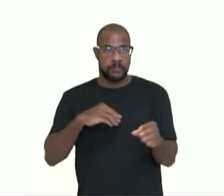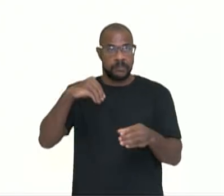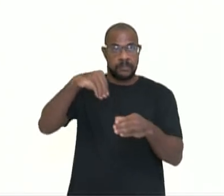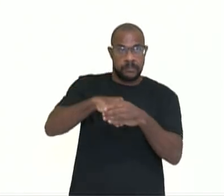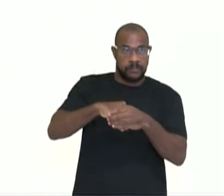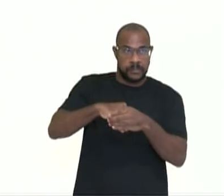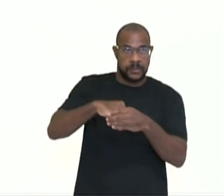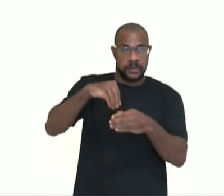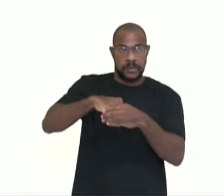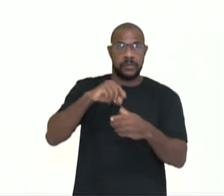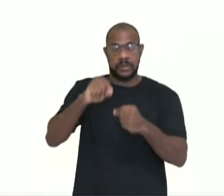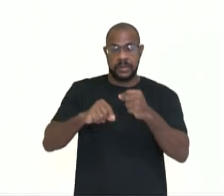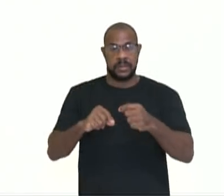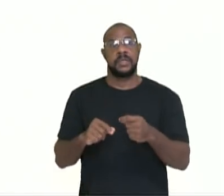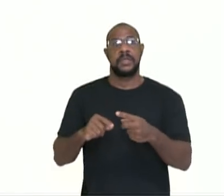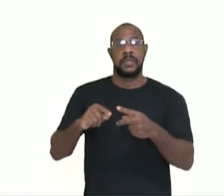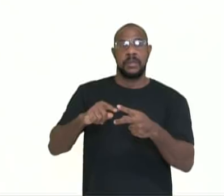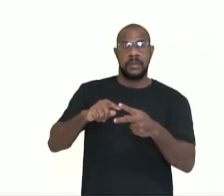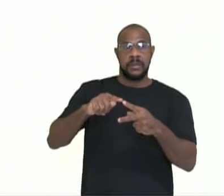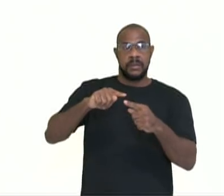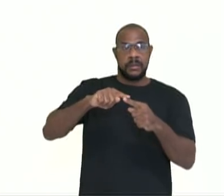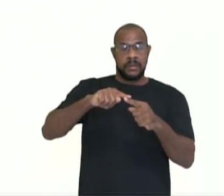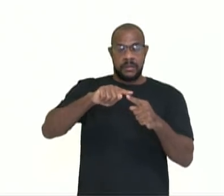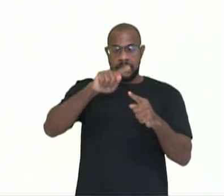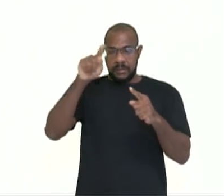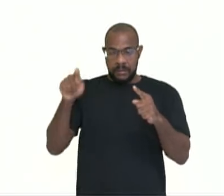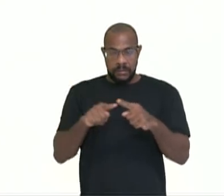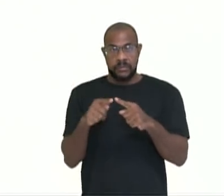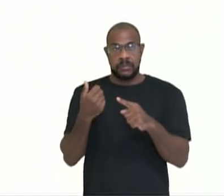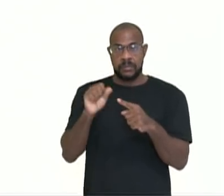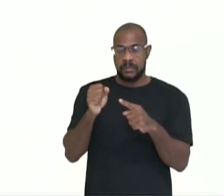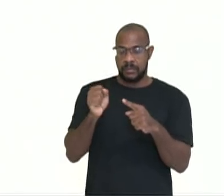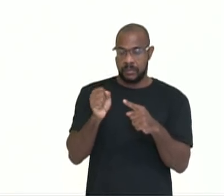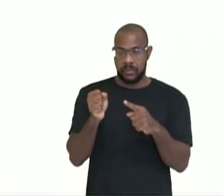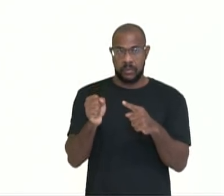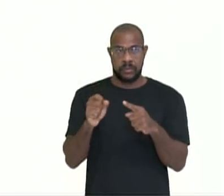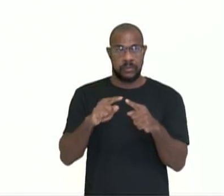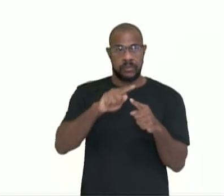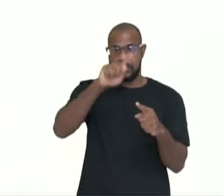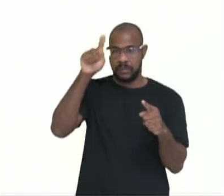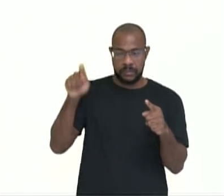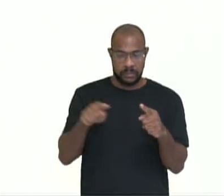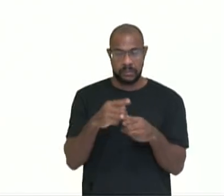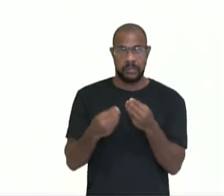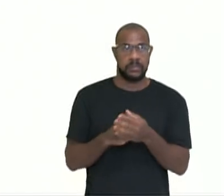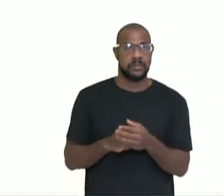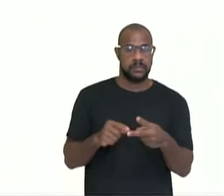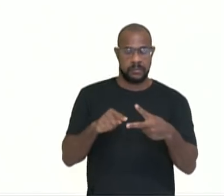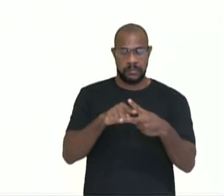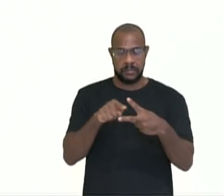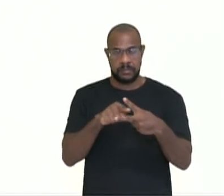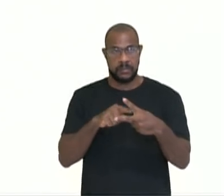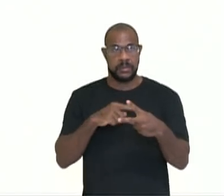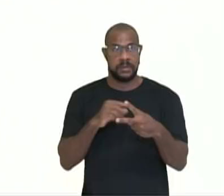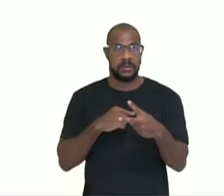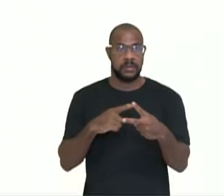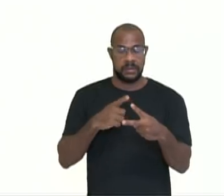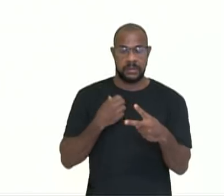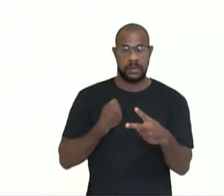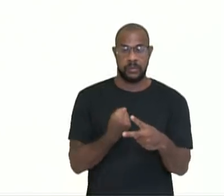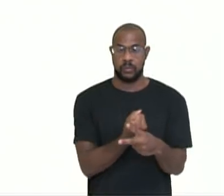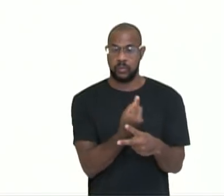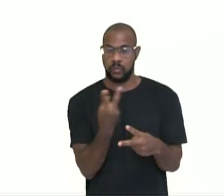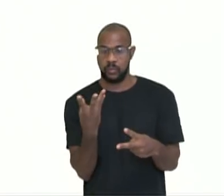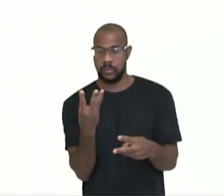de raio de 8? Então, o que você tem? Você tem a medida do arco e você tem a medida do raio da circunferência. Como que